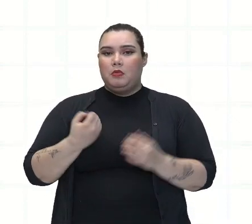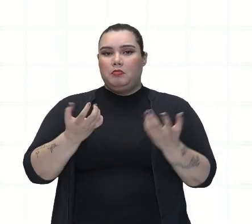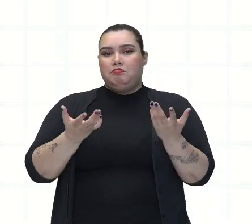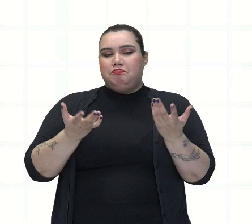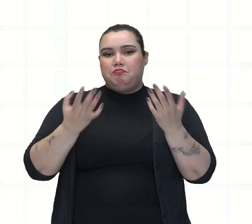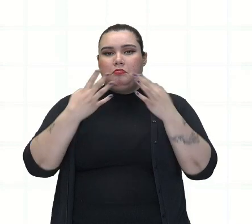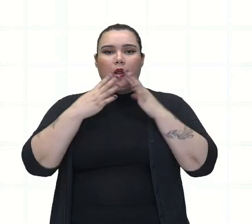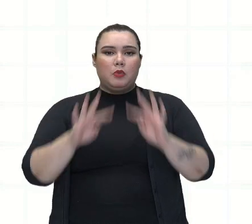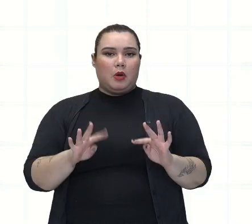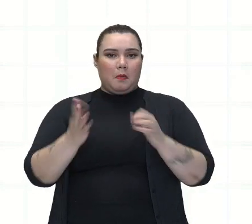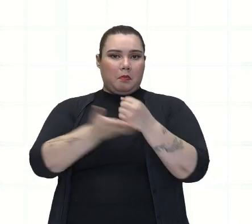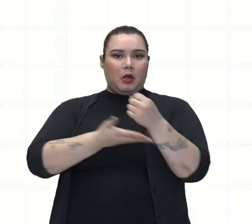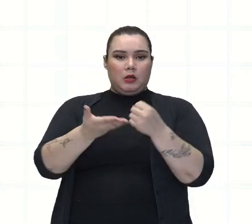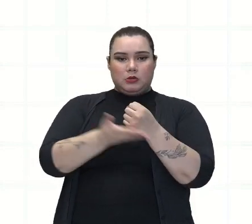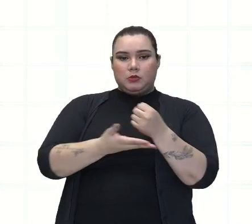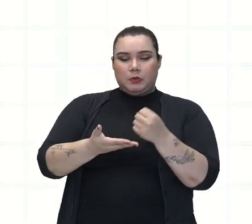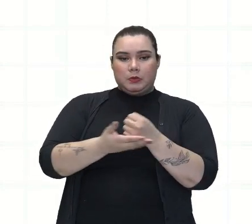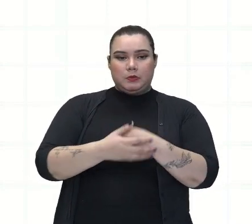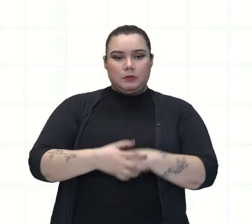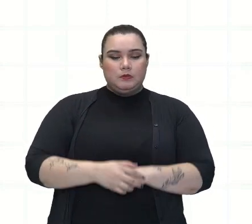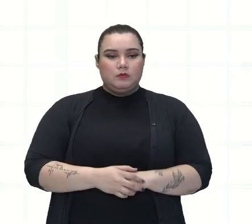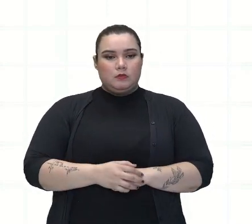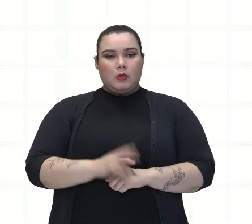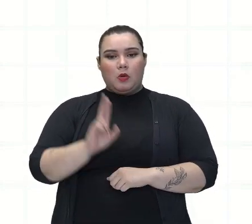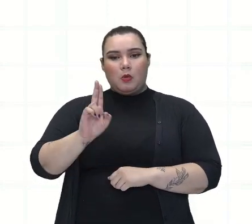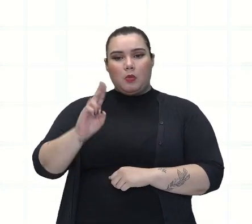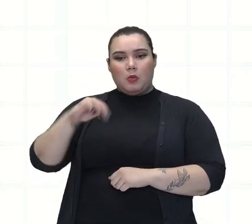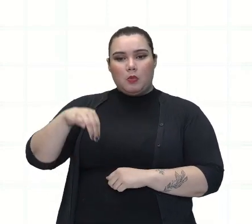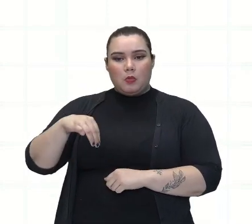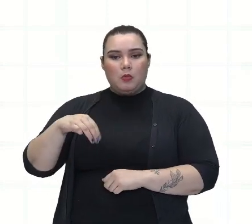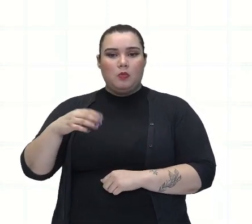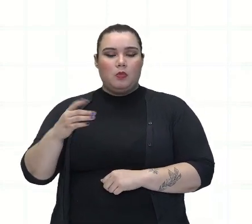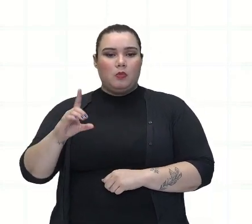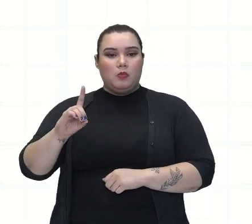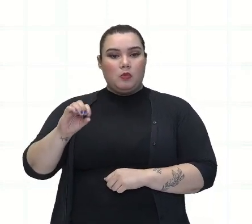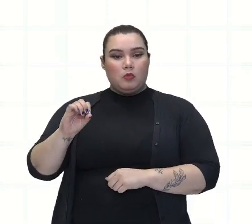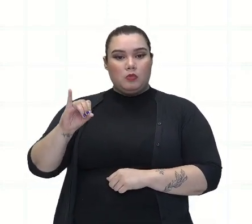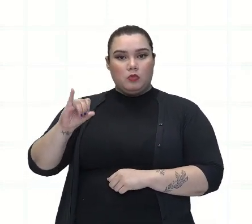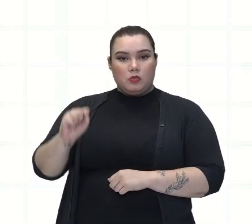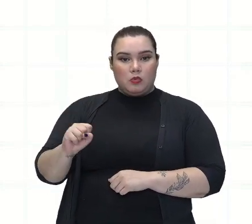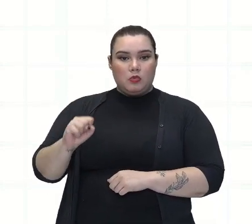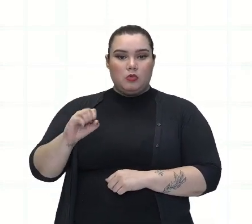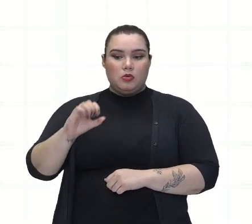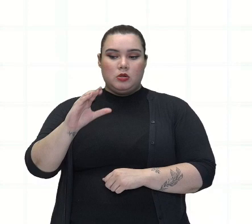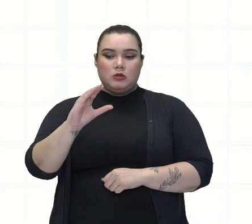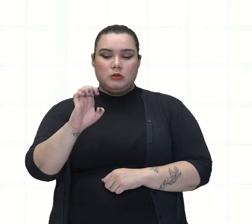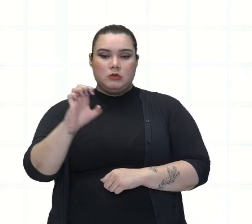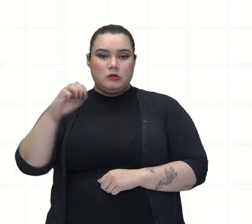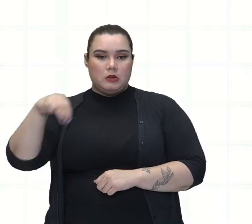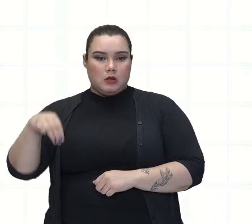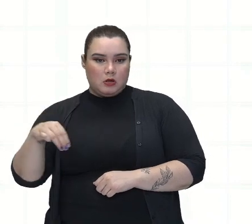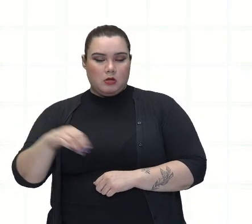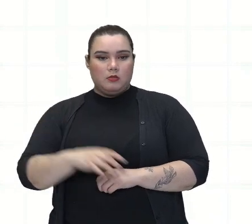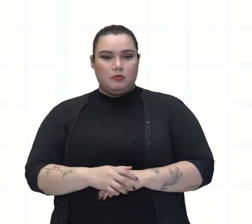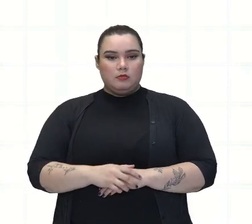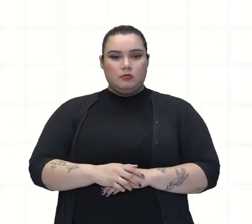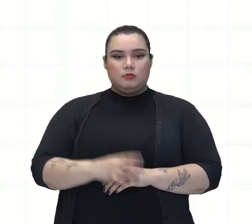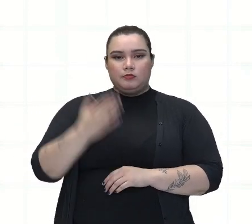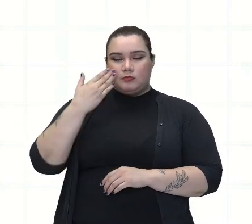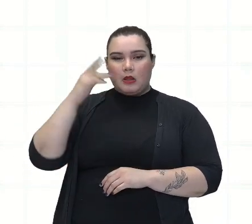básico, né? 1, 2, 100, como nós vimos lá na nossa receita.